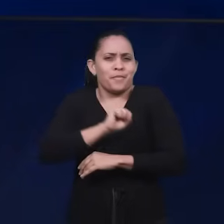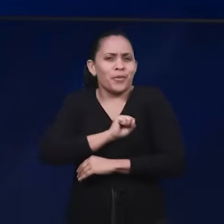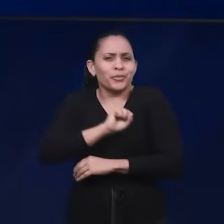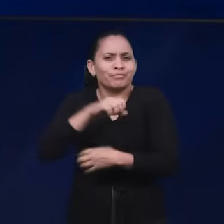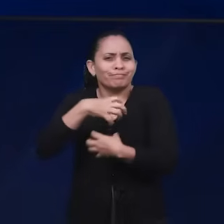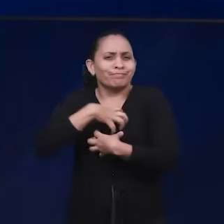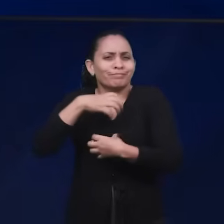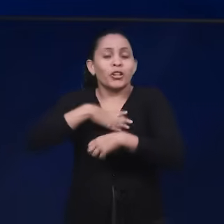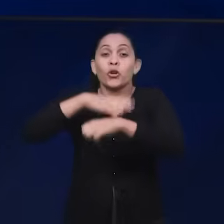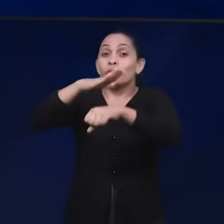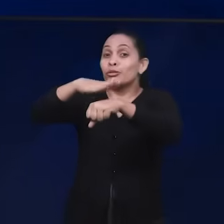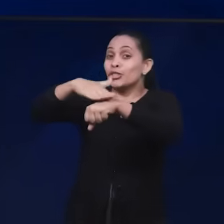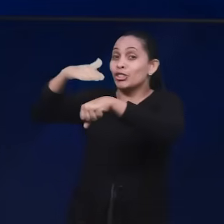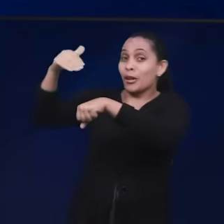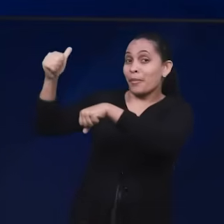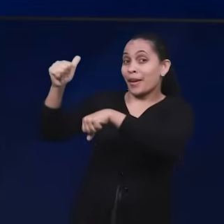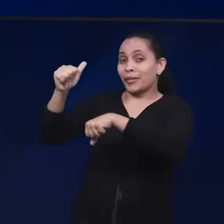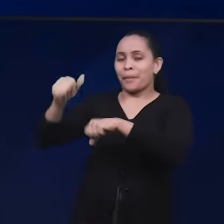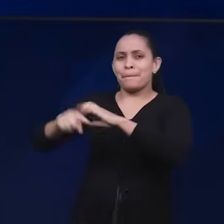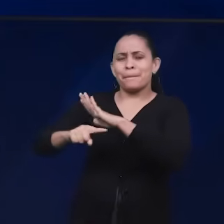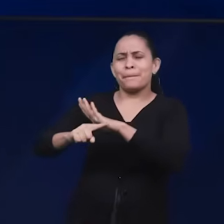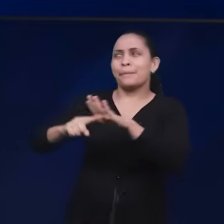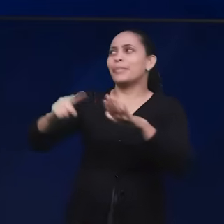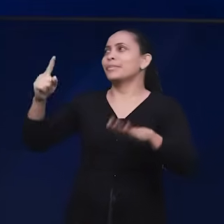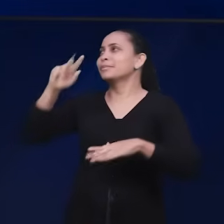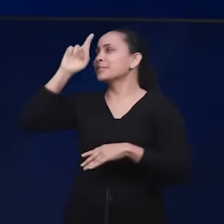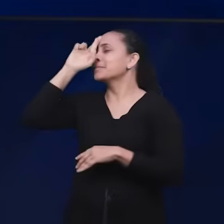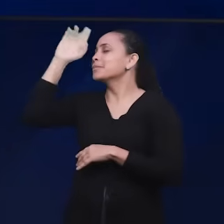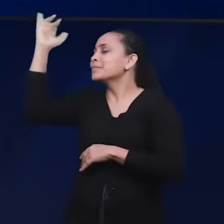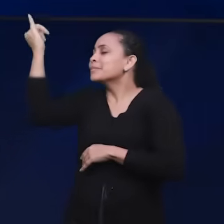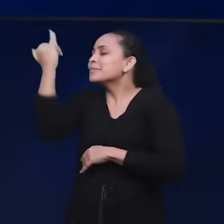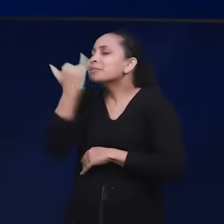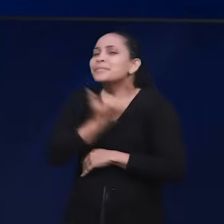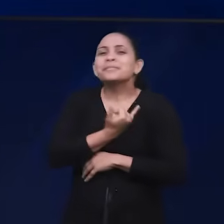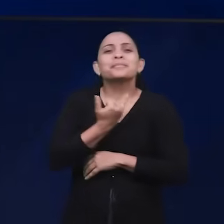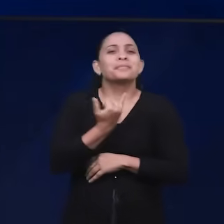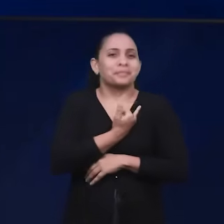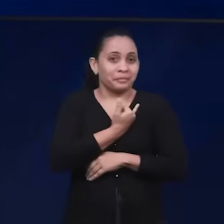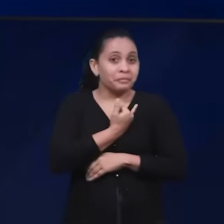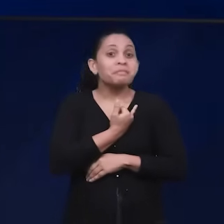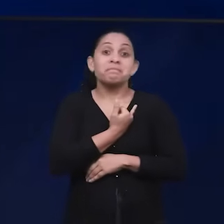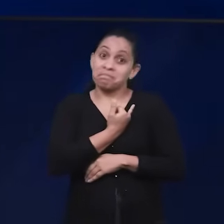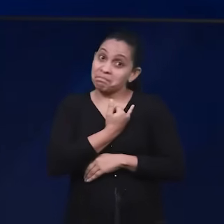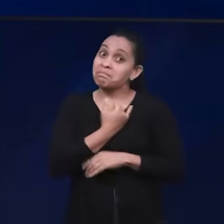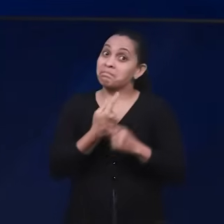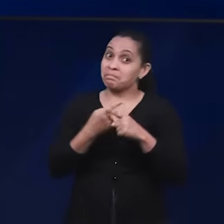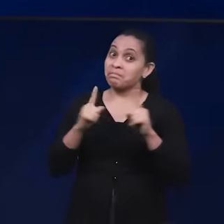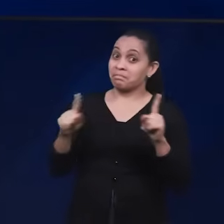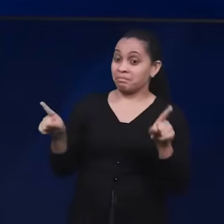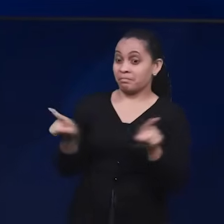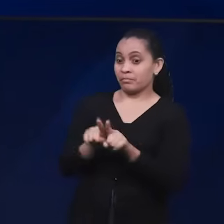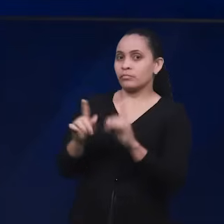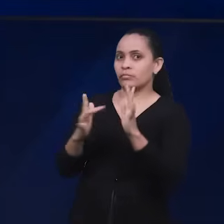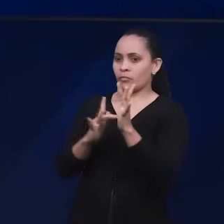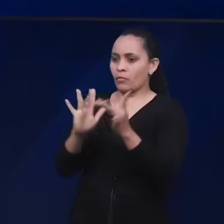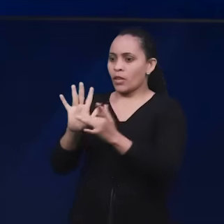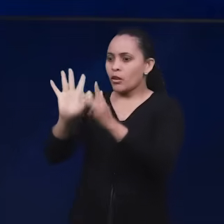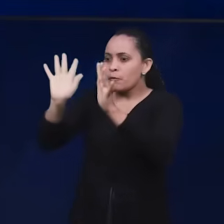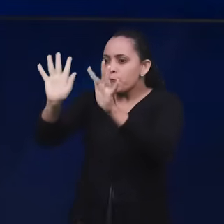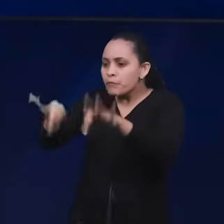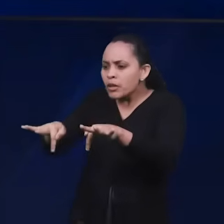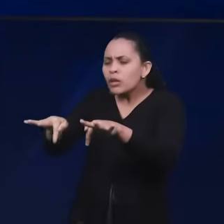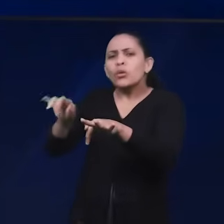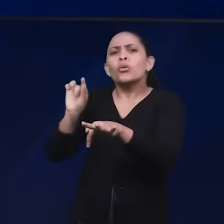chamado, a primeira vez que nós ouvimos a voz do Senhor. Mas haverá um ômega, um fim, quando